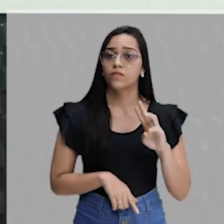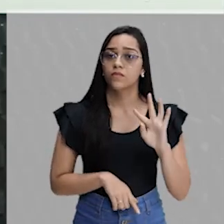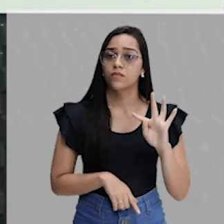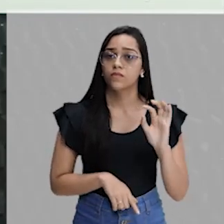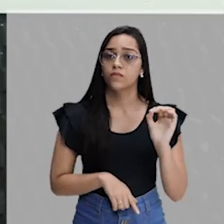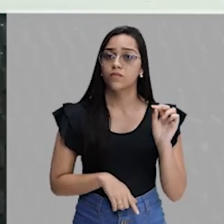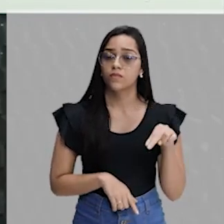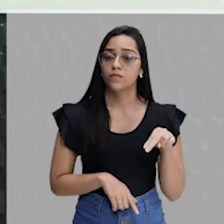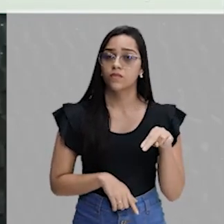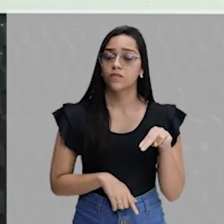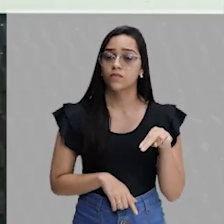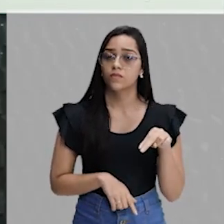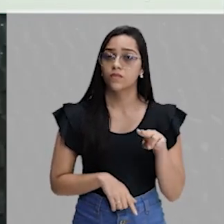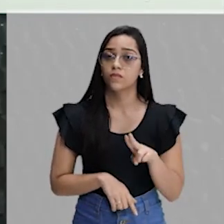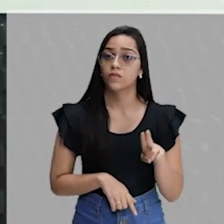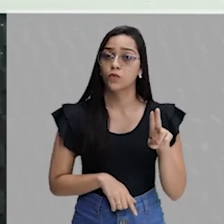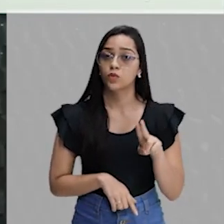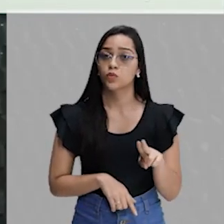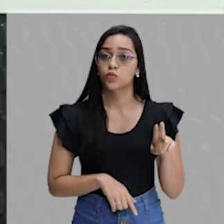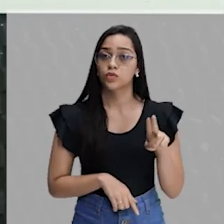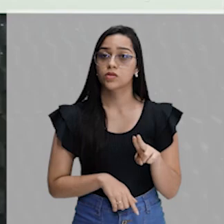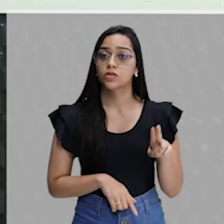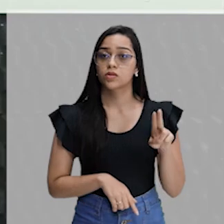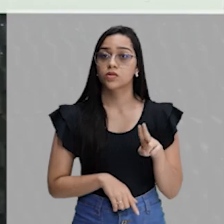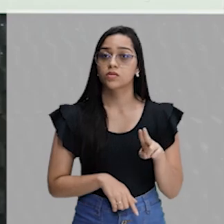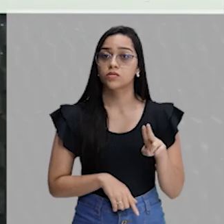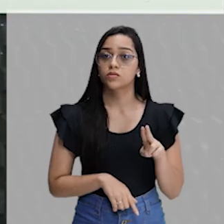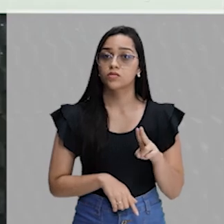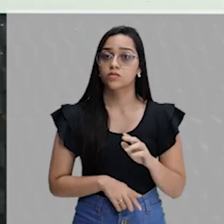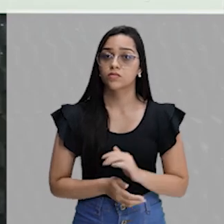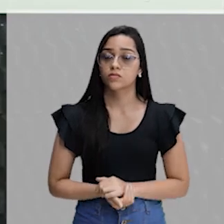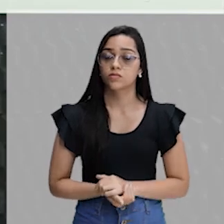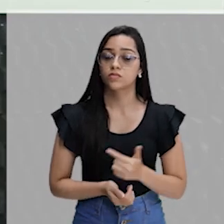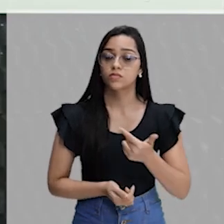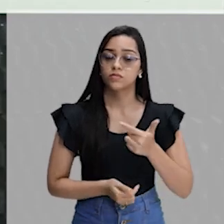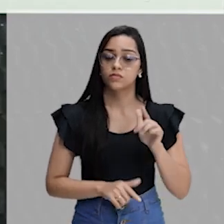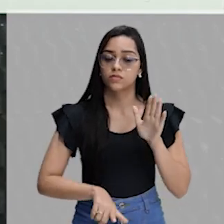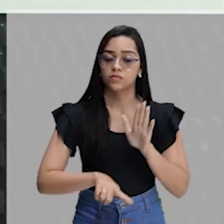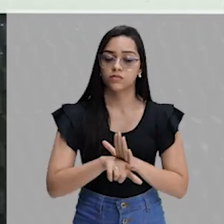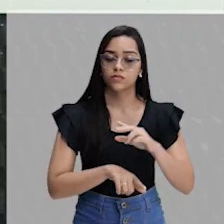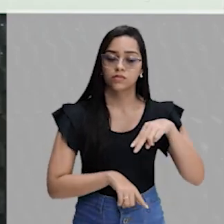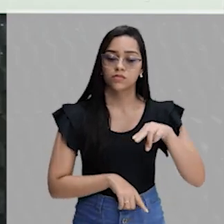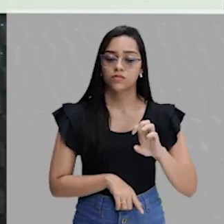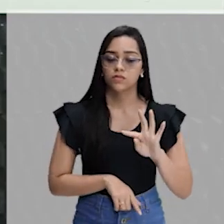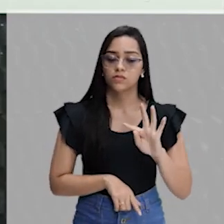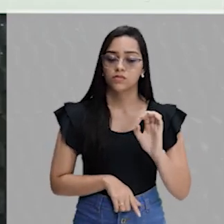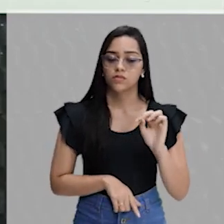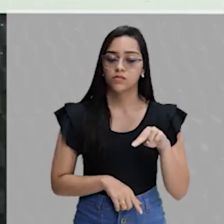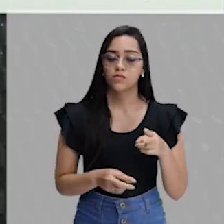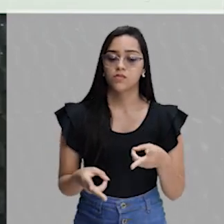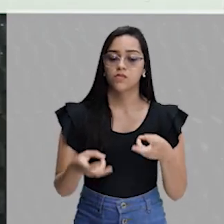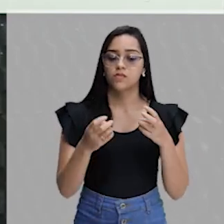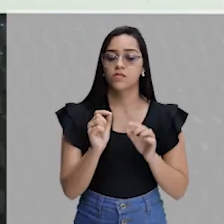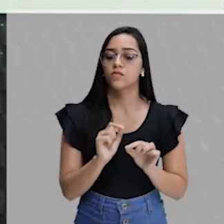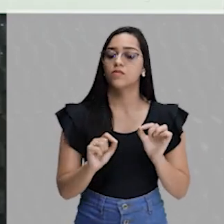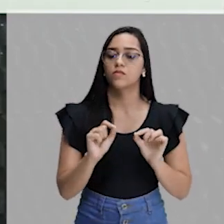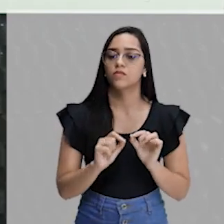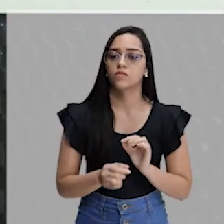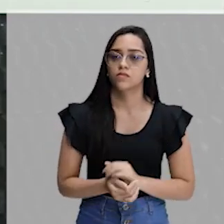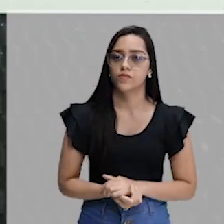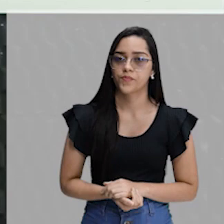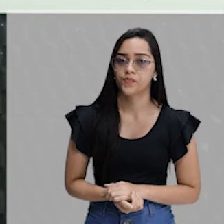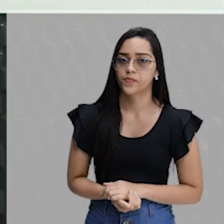isso? Então, utilizando a segunda lei de Newton, nós vamos observar o seguinte,